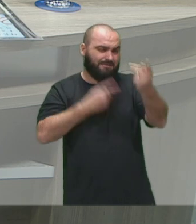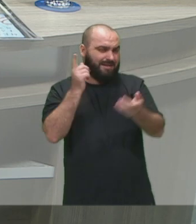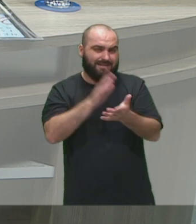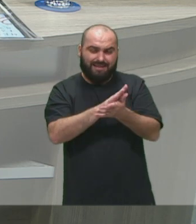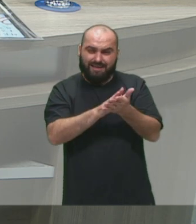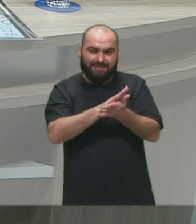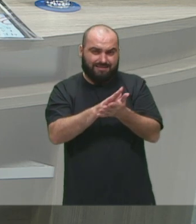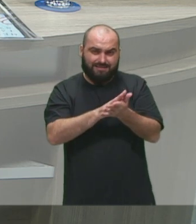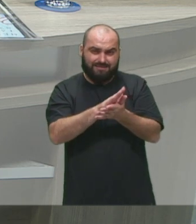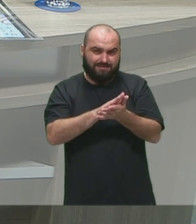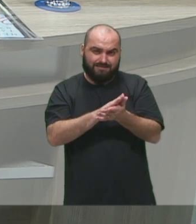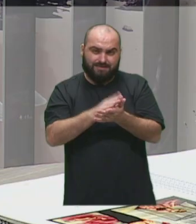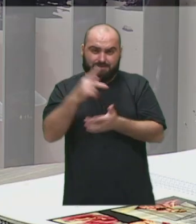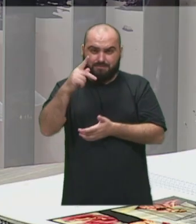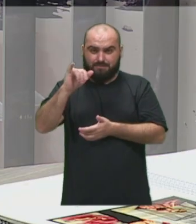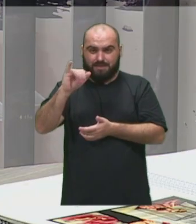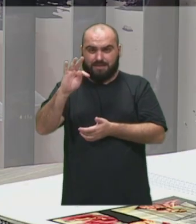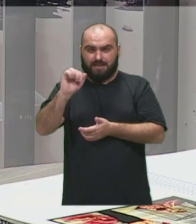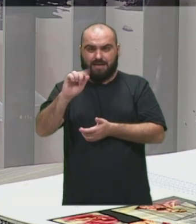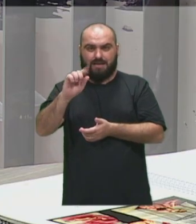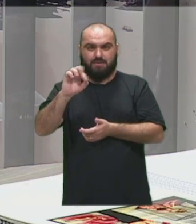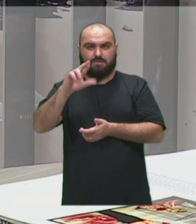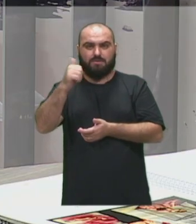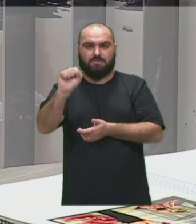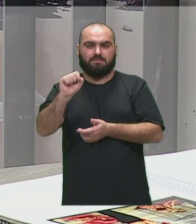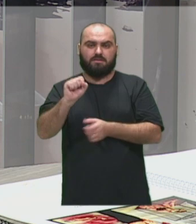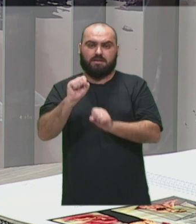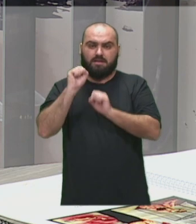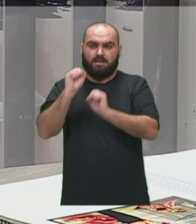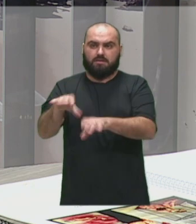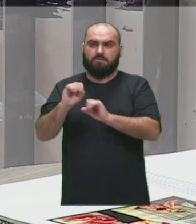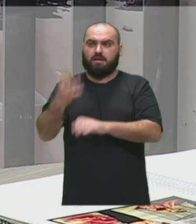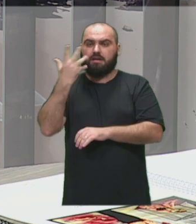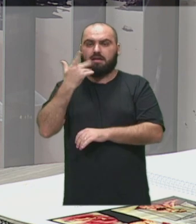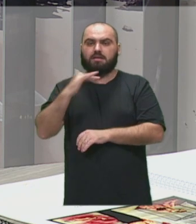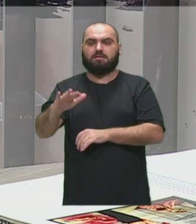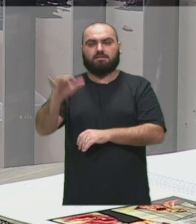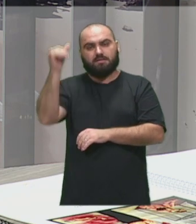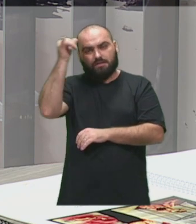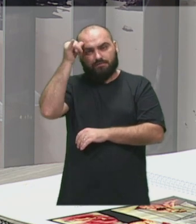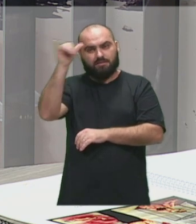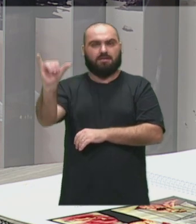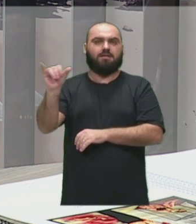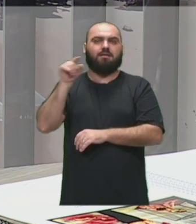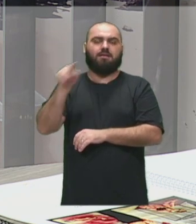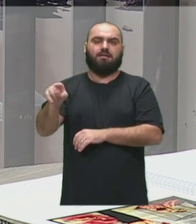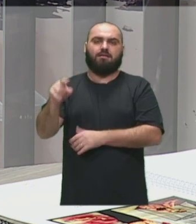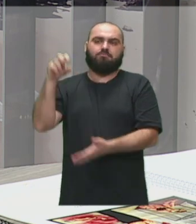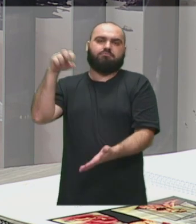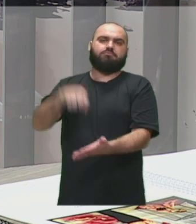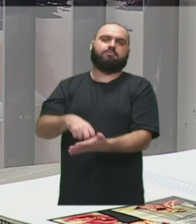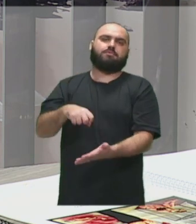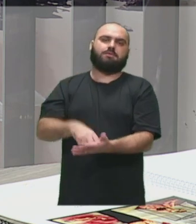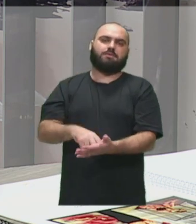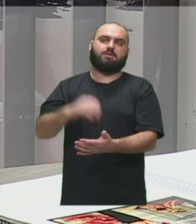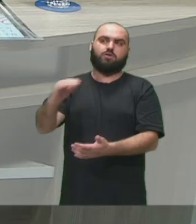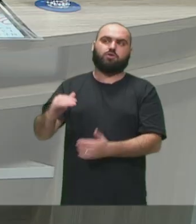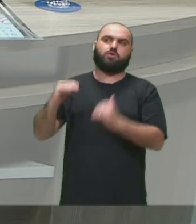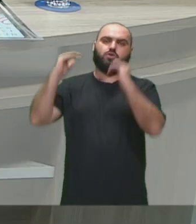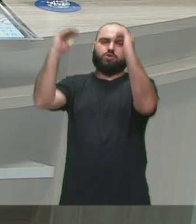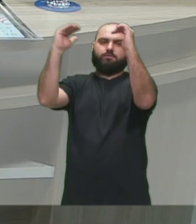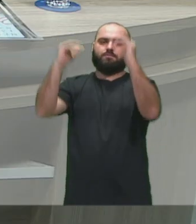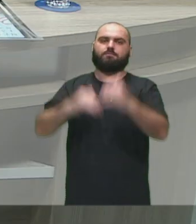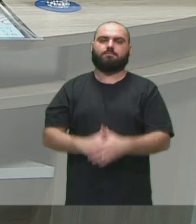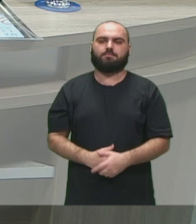disse Pitágoras, numa frase, educai as crianças para que não seja necessário punir os adultos.